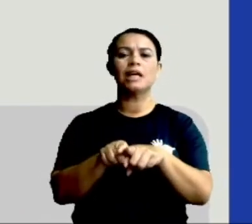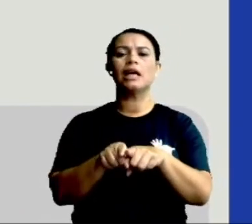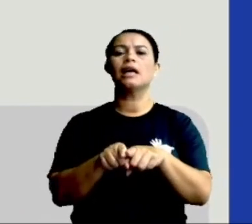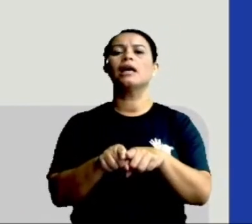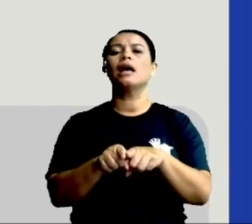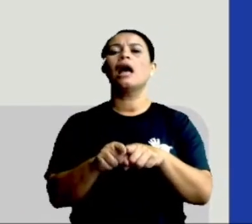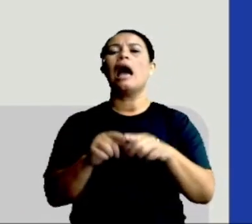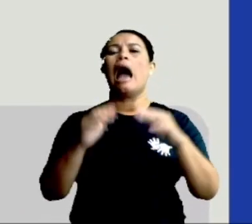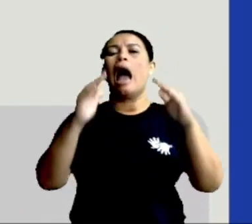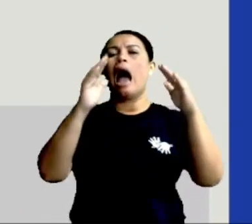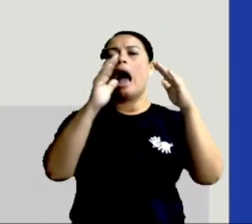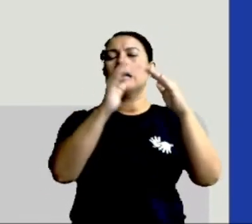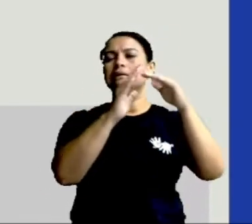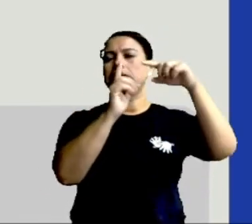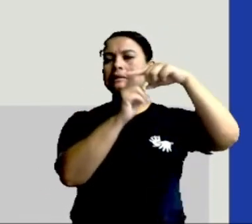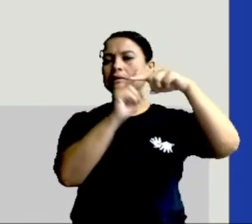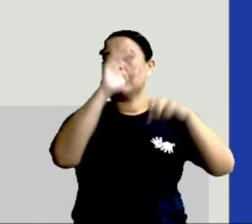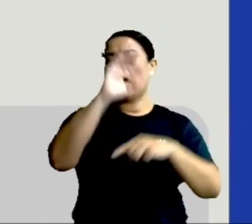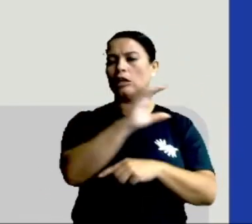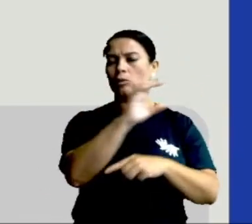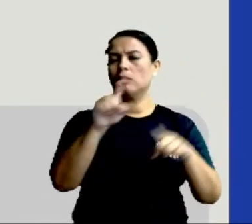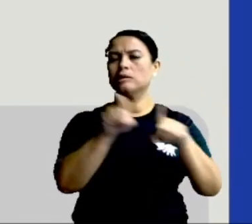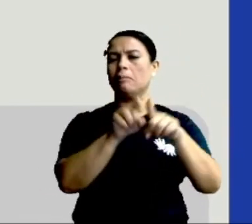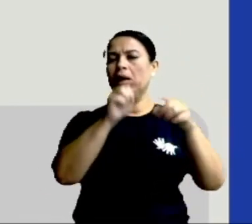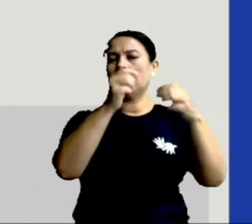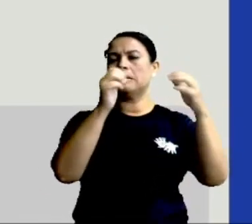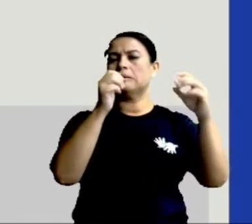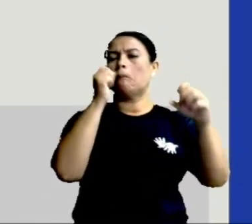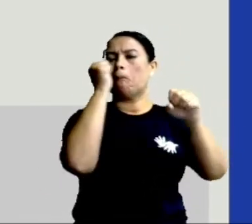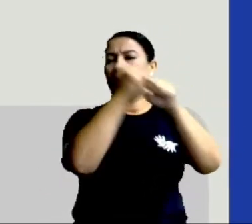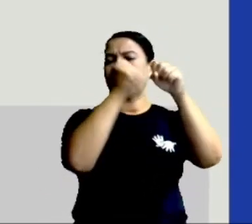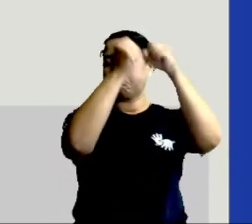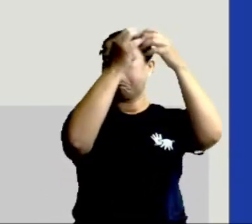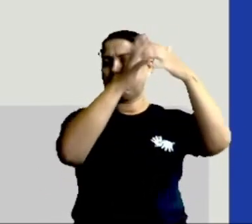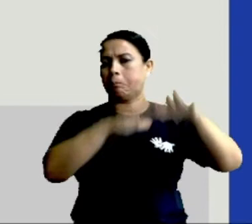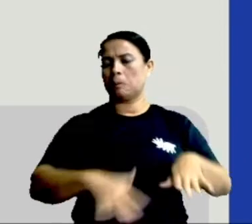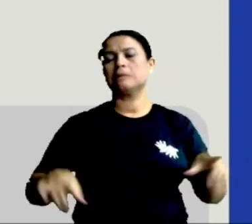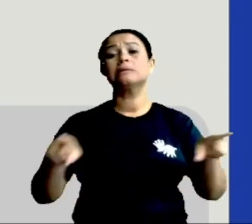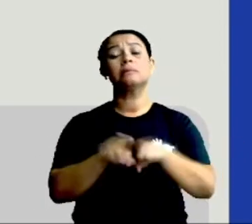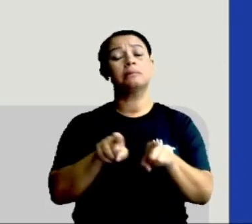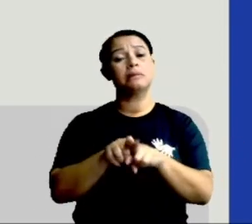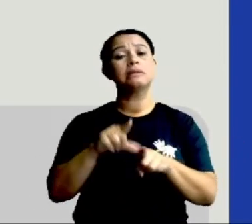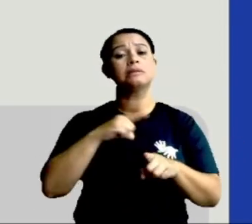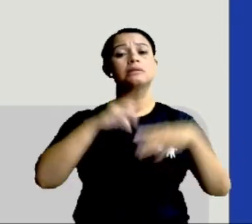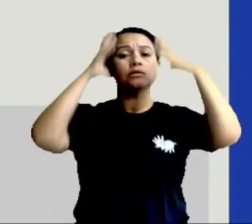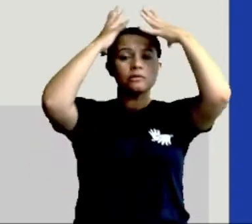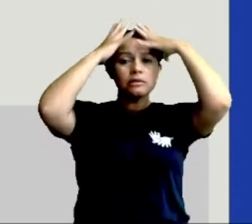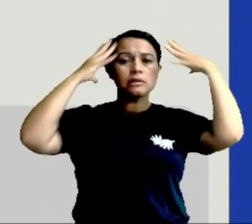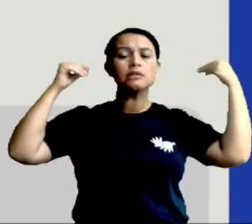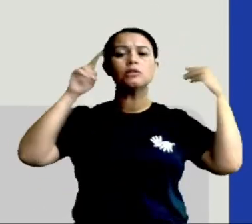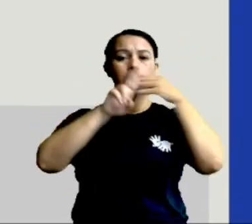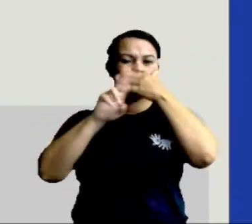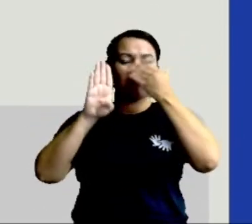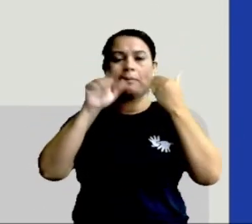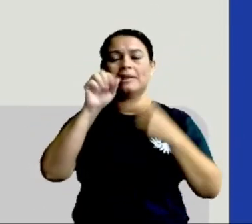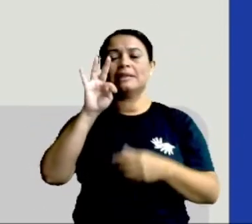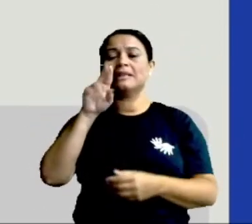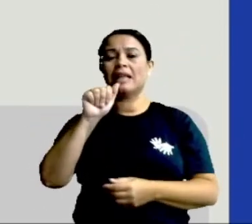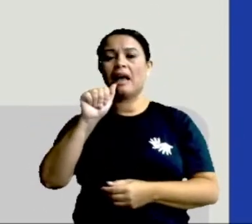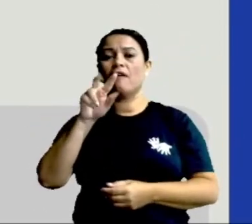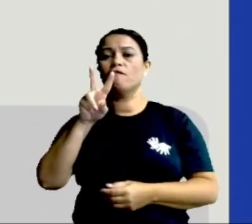de templos católicos aqui. Os holandeses, também chamados de batavos,